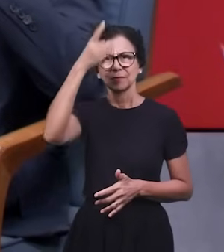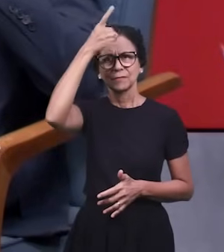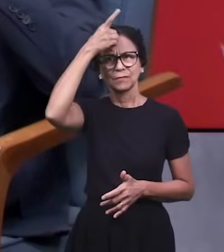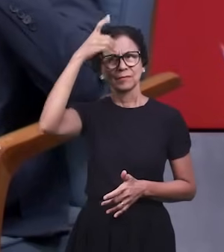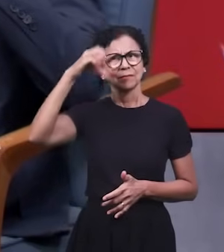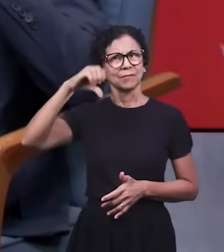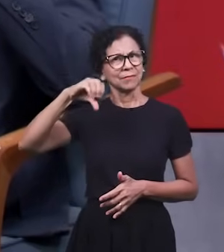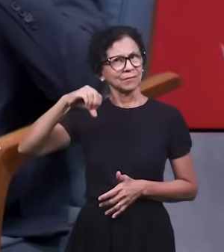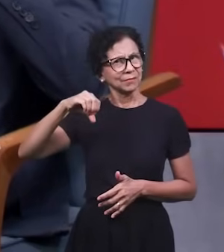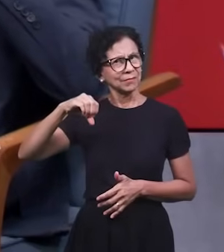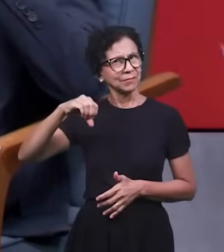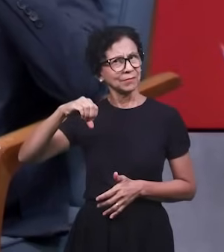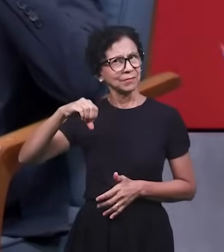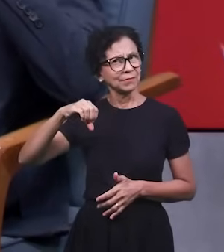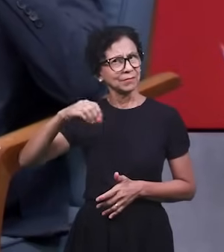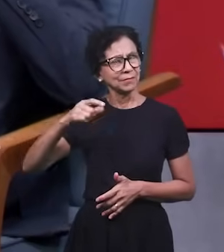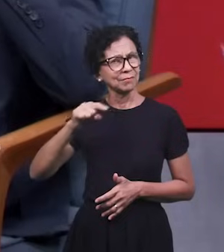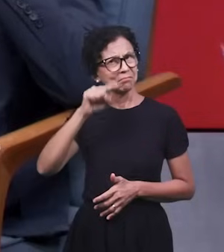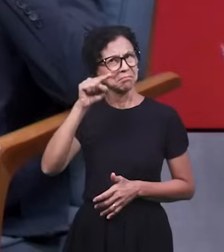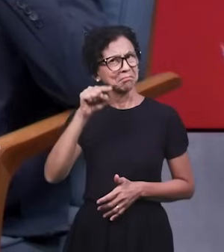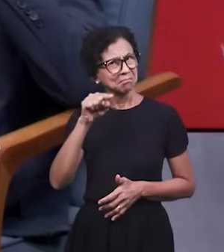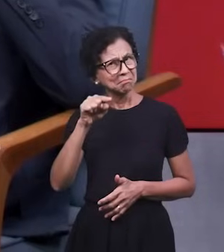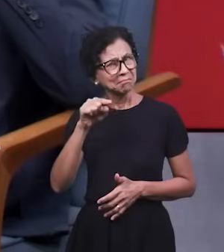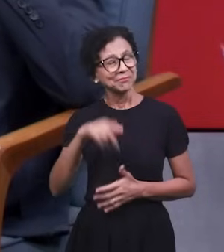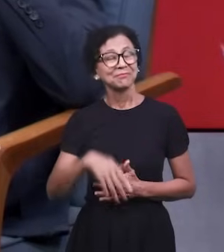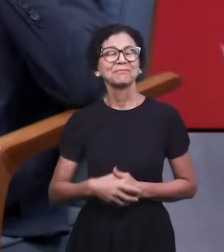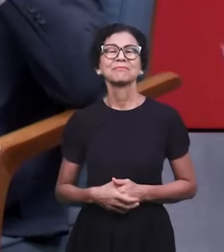falar sobre isso. Vamos falar.